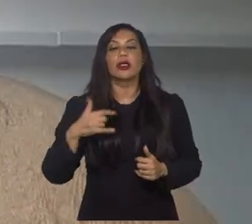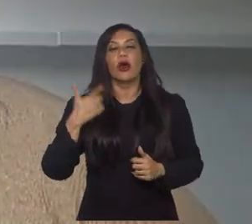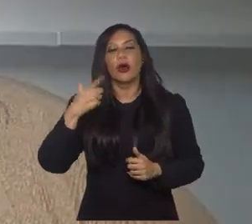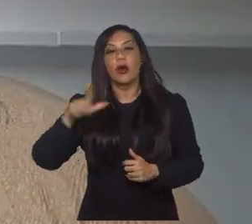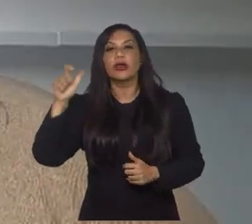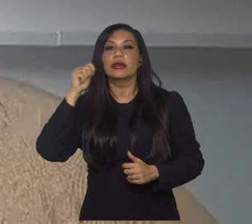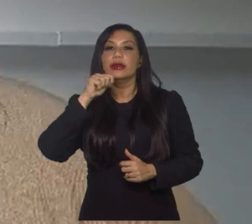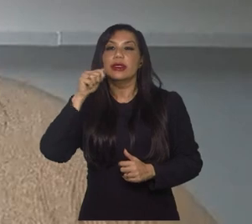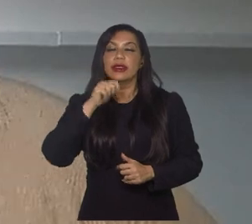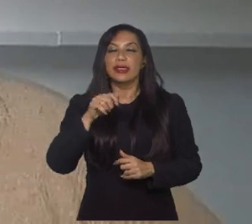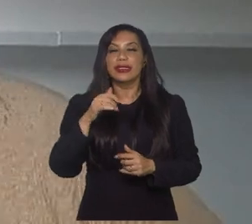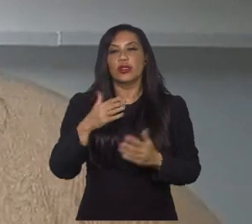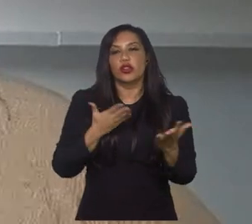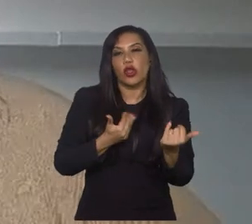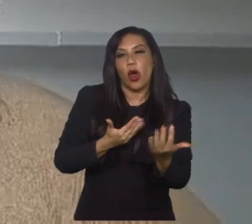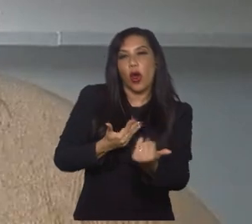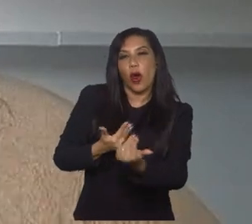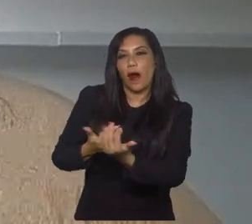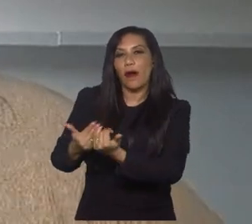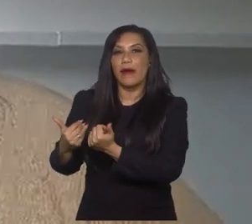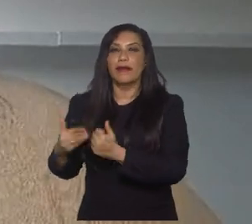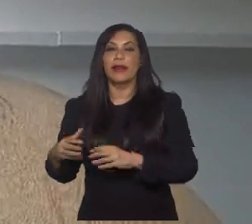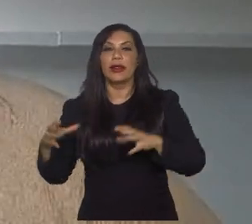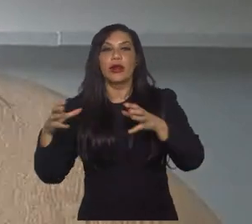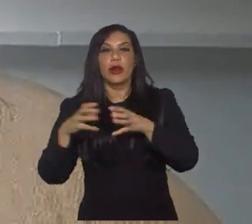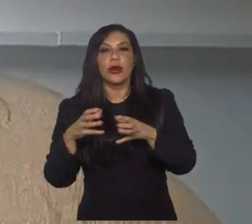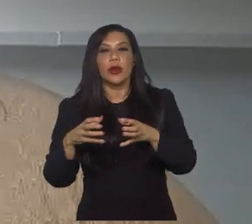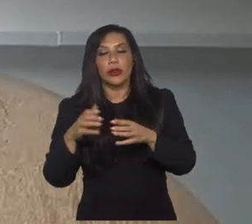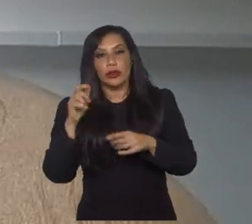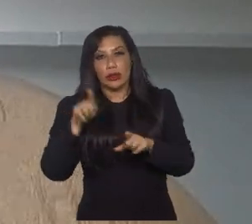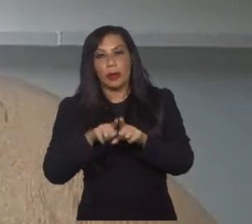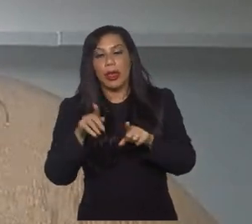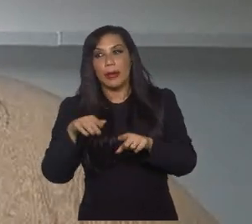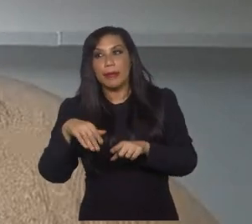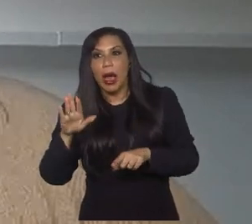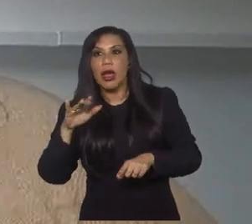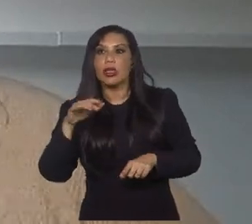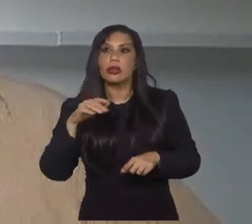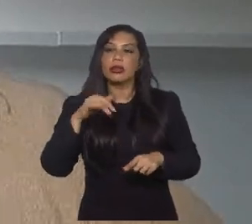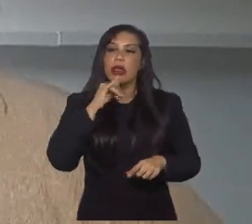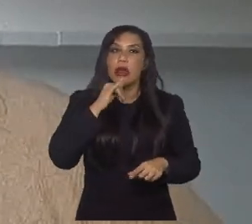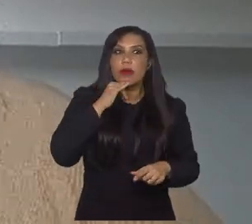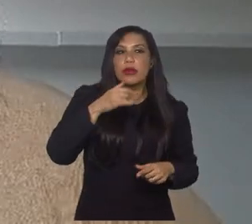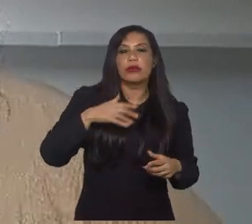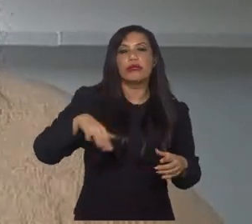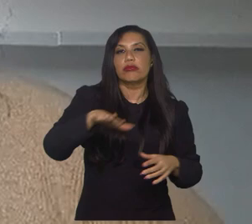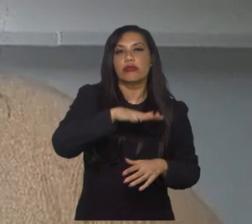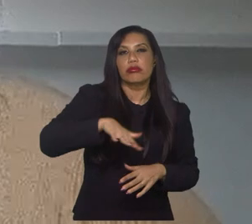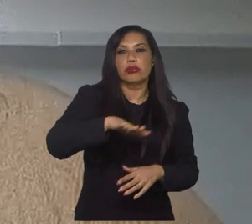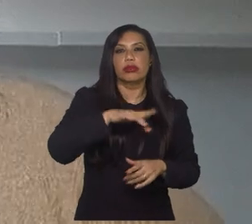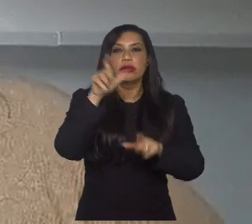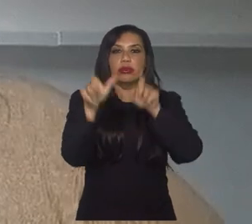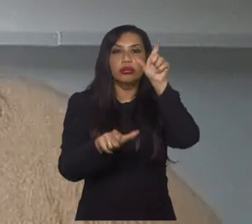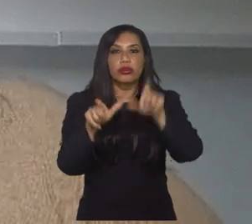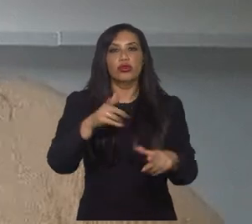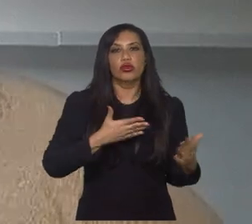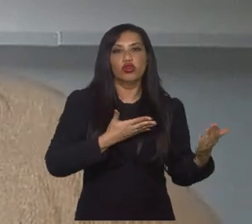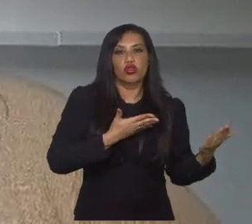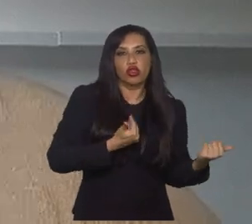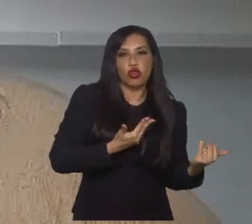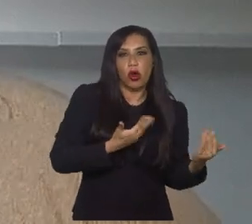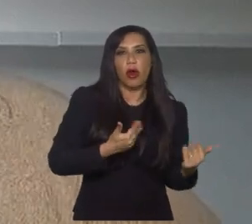naquele elenco, Julia Green, própria Lea Schur, que é um pouquinho mais velha, mas também ainda muito jovem. E agora essa seleção ela já chega